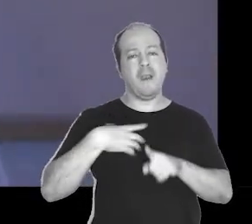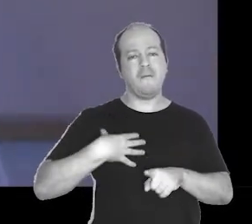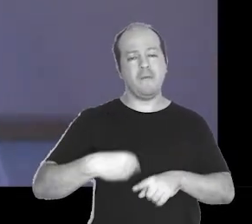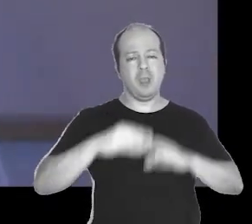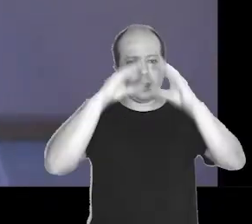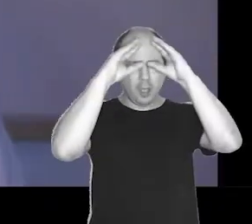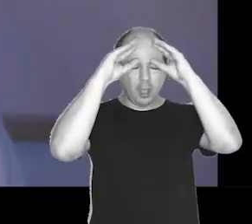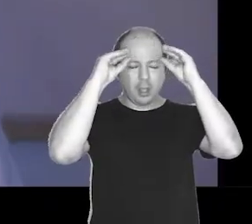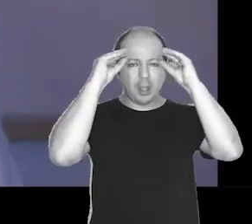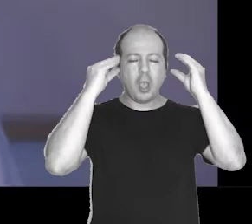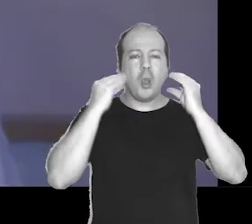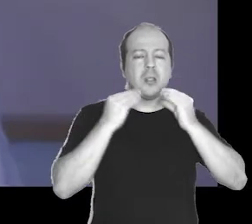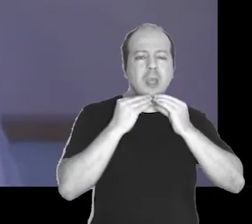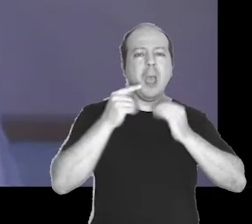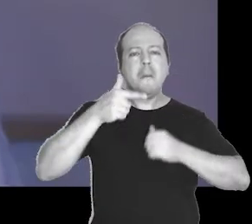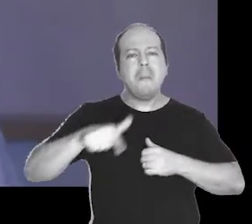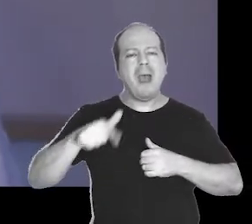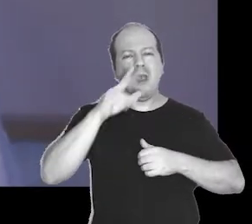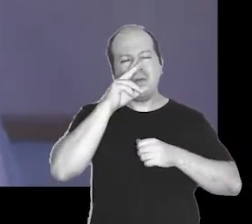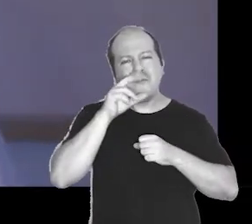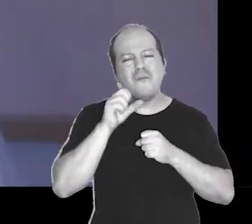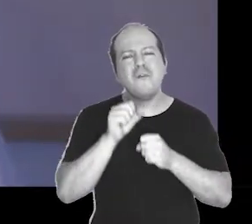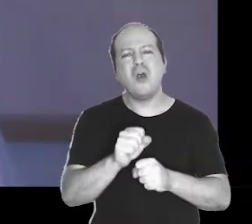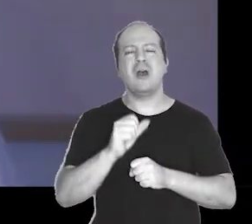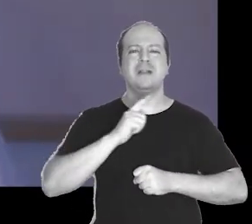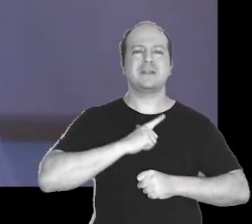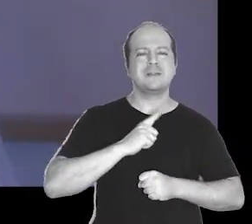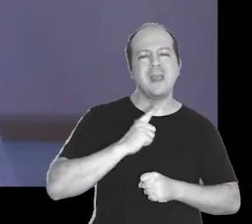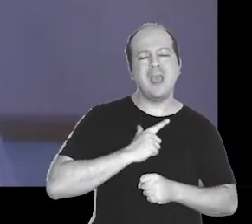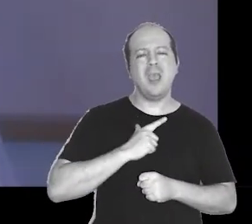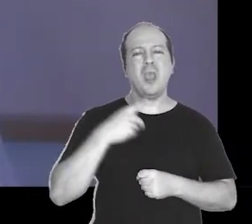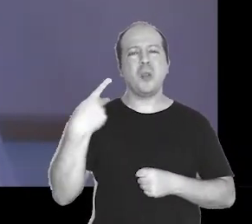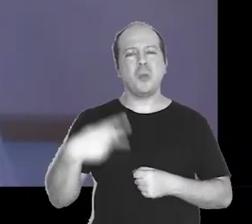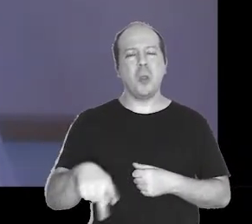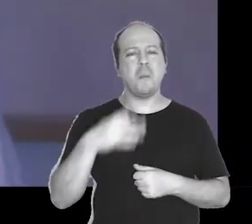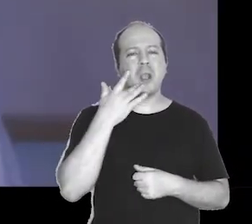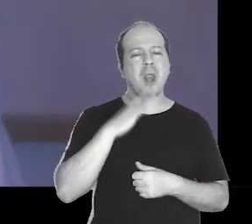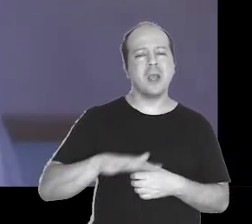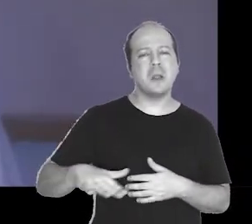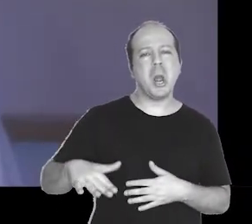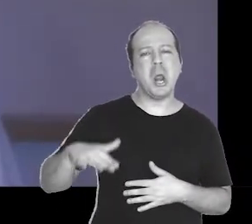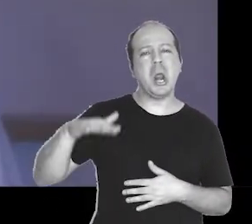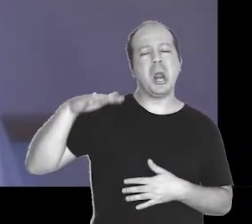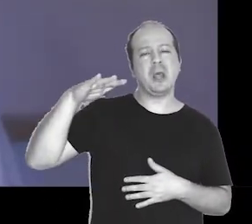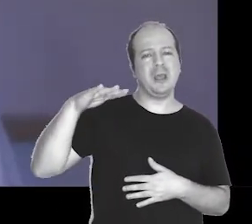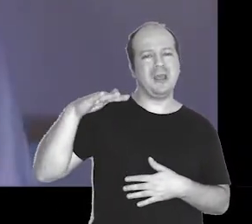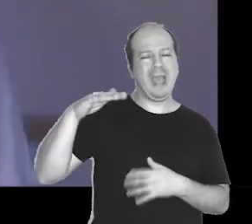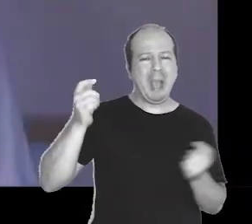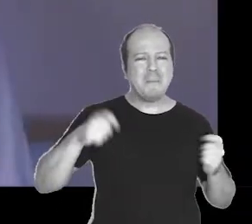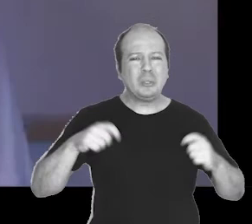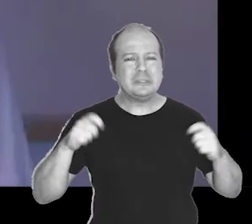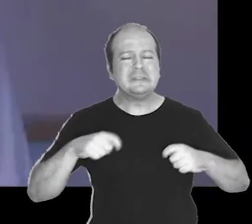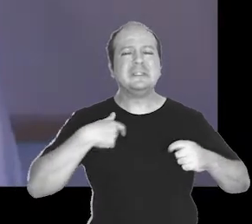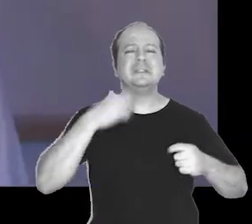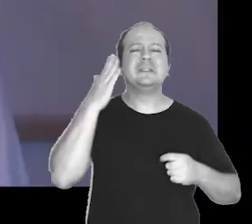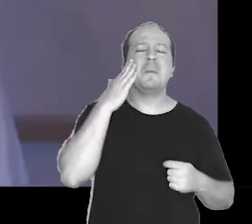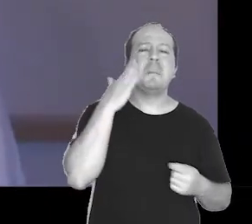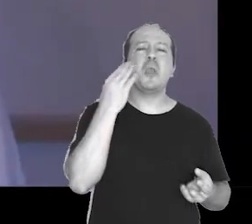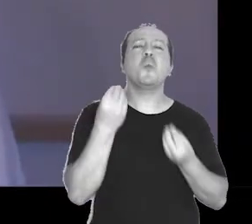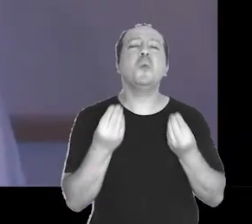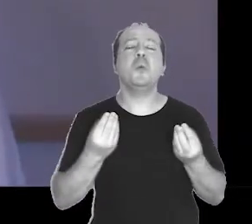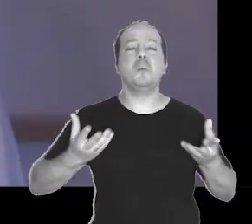que reprimir com mais força ainda seus instintos edipianos? O que é possível saber,